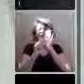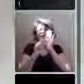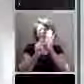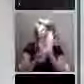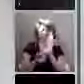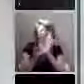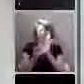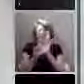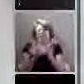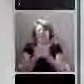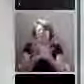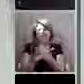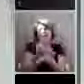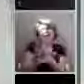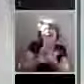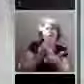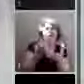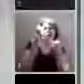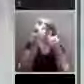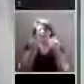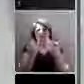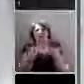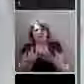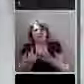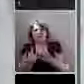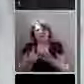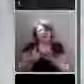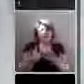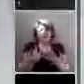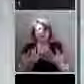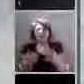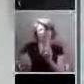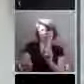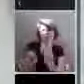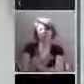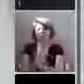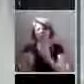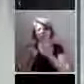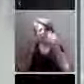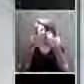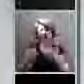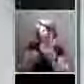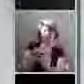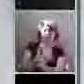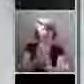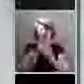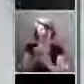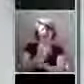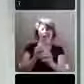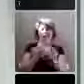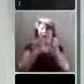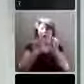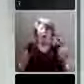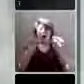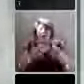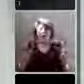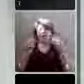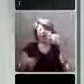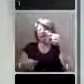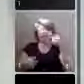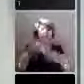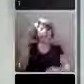ficou a explicação de quem pertence a quê, qual, se é da ciência da linguagem ou da linguística, eu